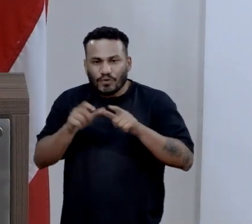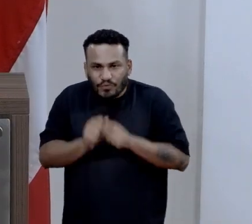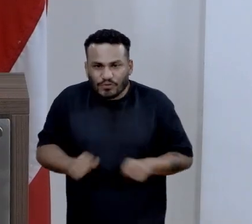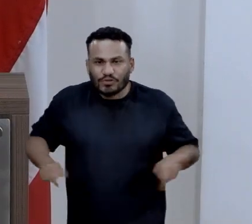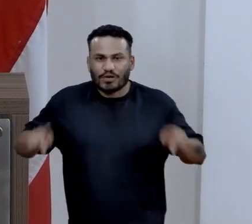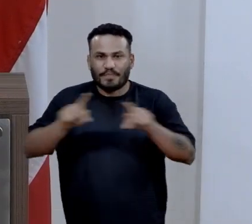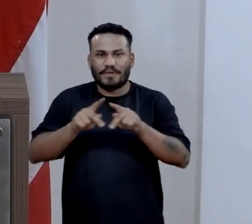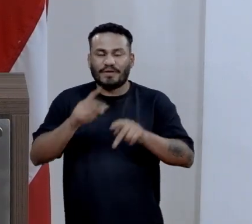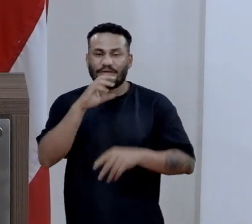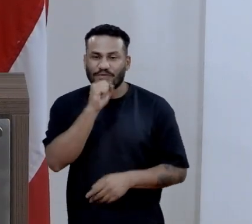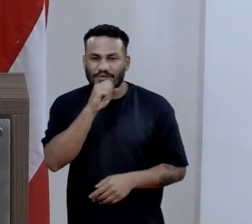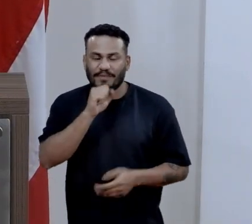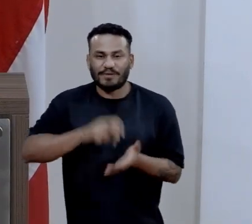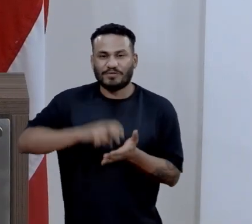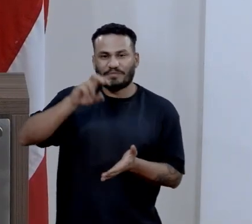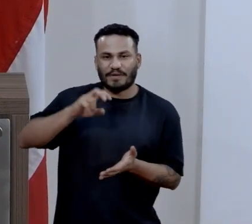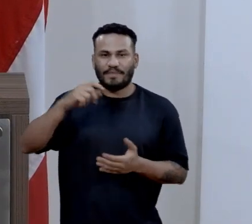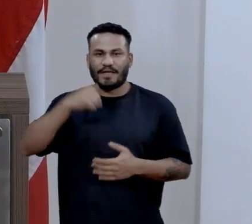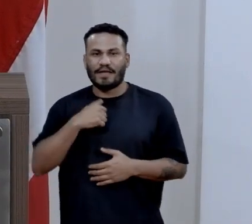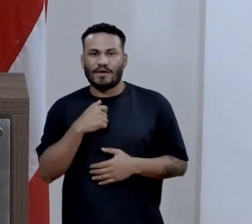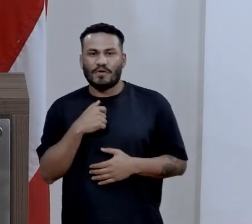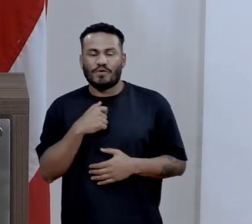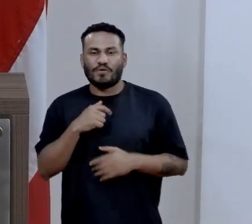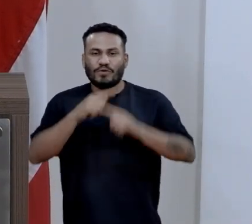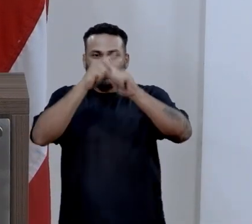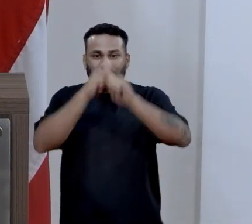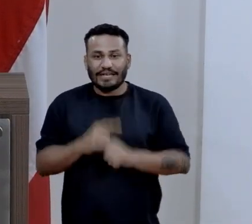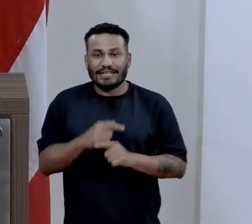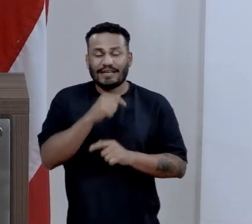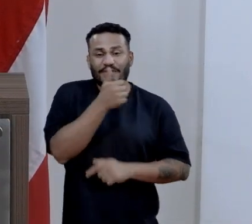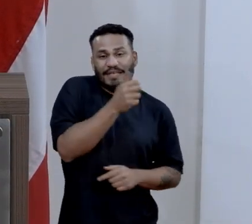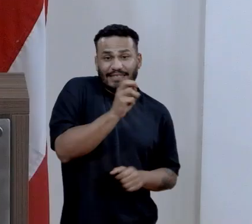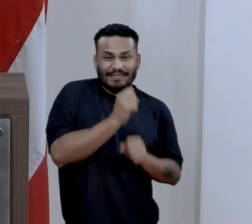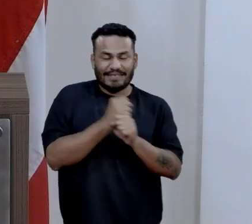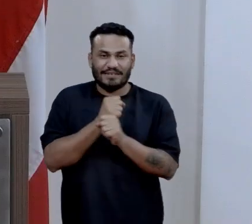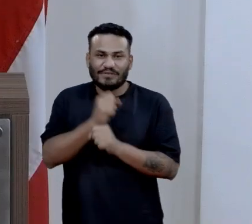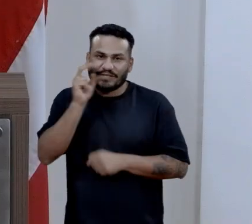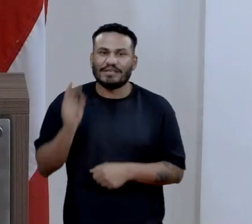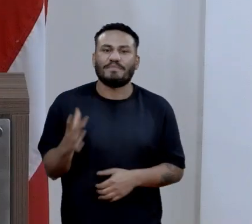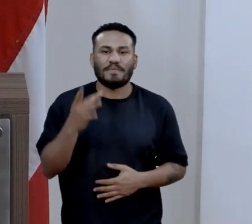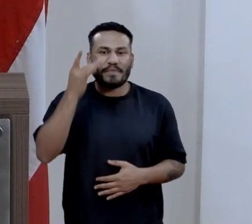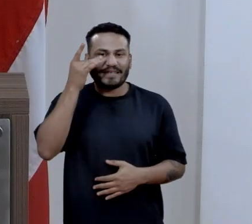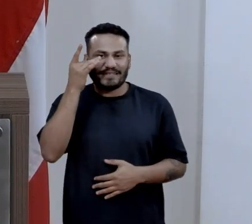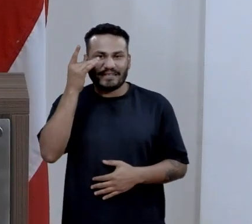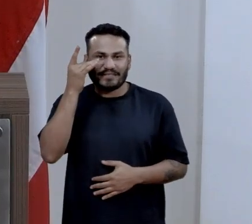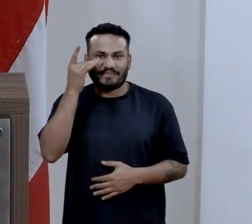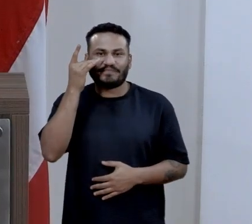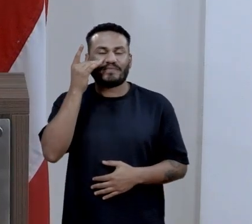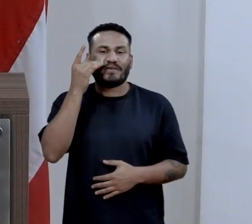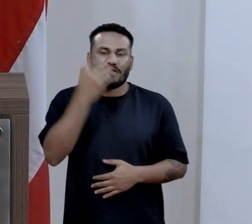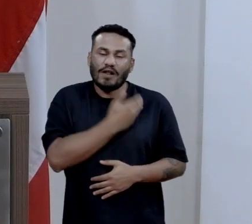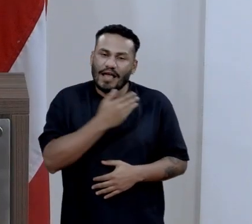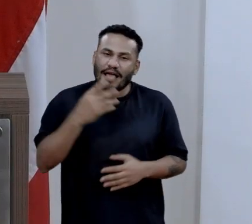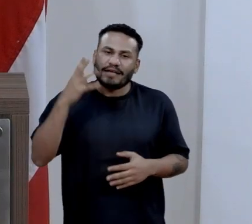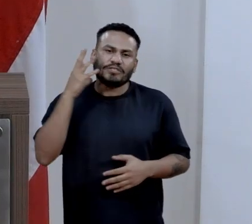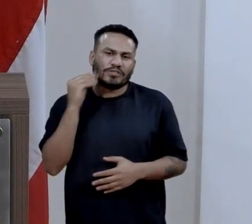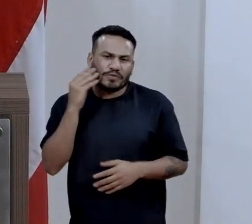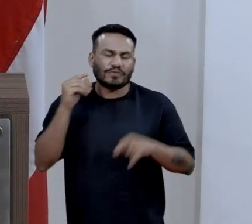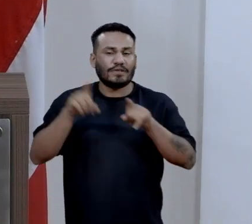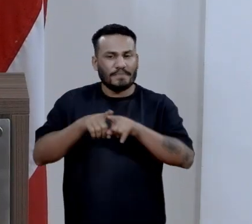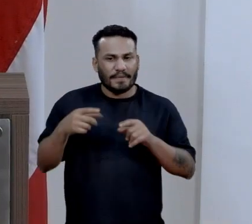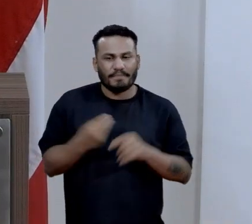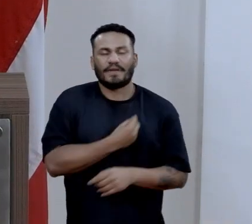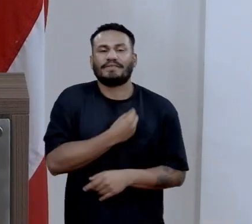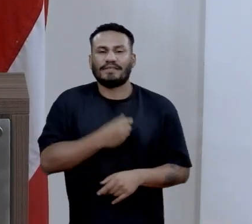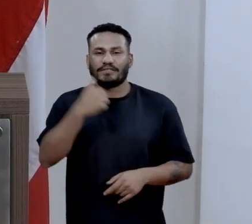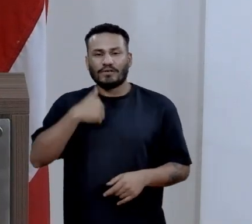exibição no sábado de manhã. Eu que sou gincaneiro há mais de 15 anos e que sempre tive presente, como outros colegas, vereador Gilson aqui também, e sempre